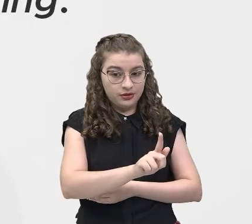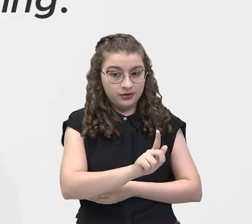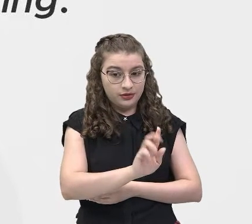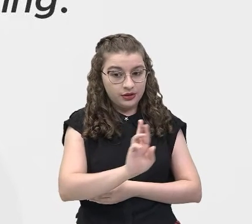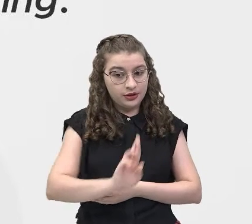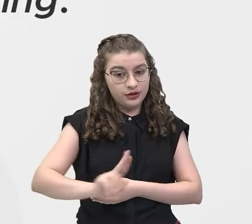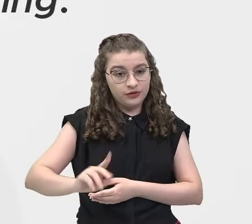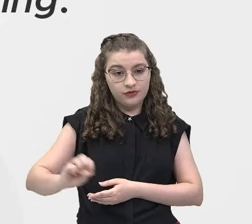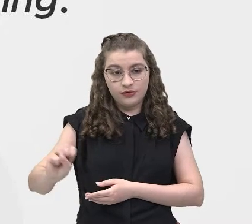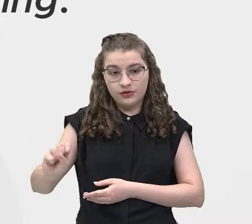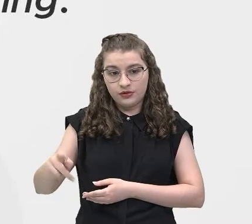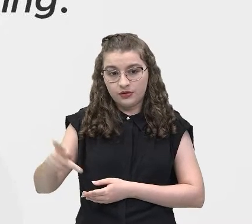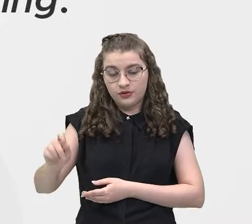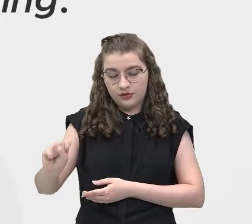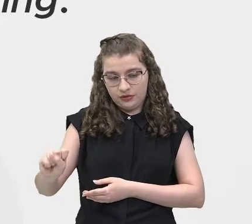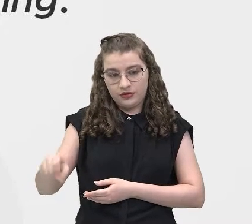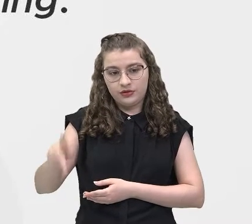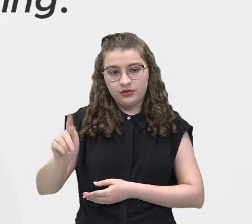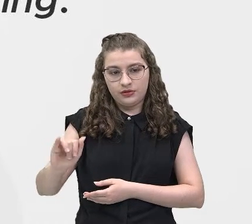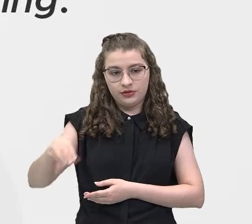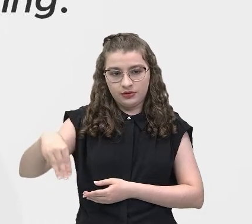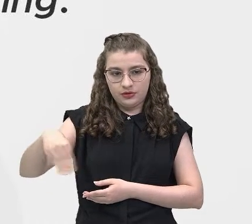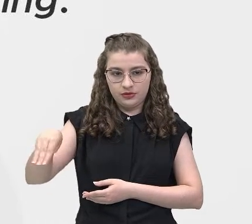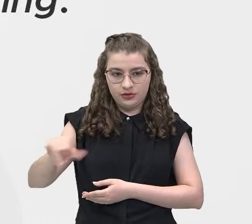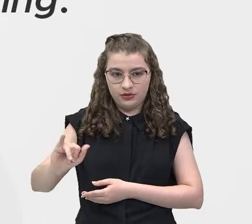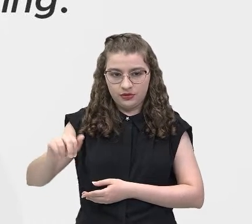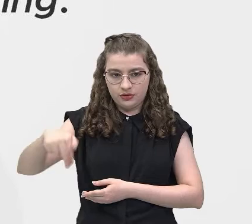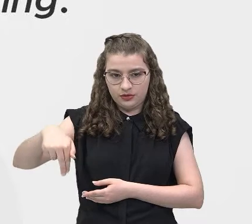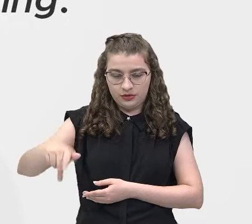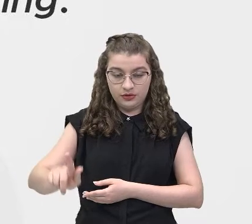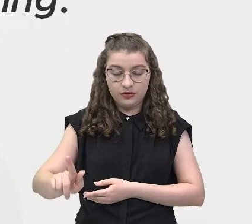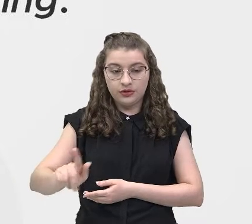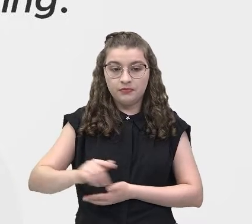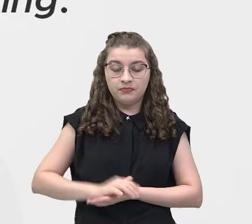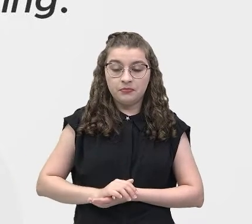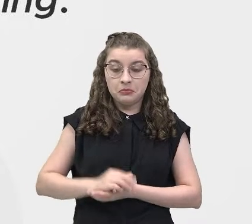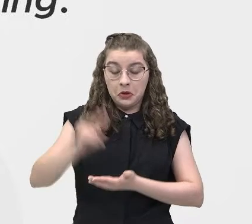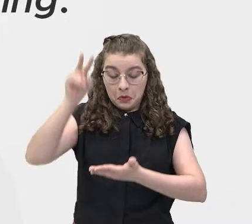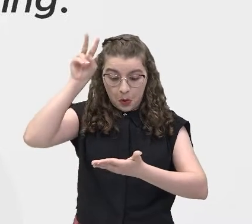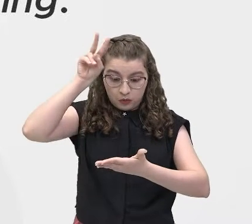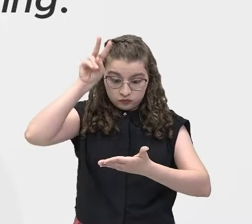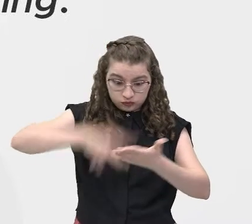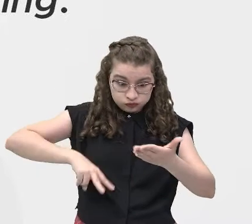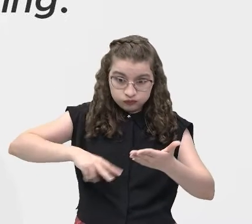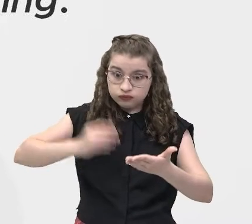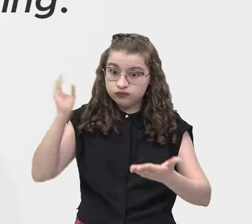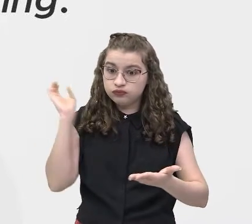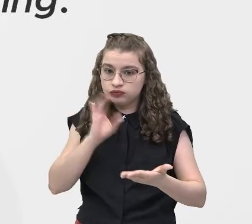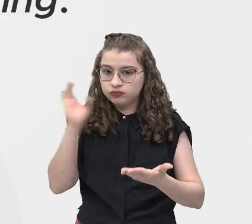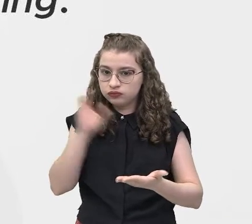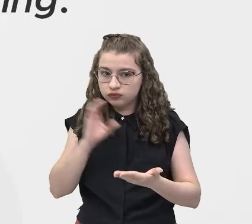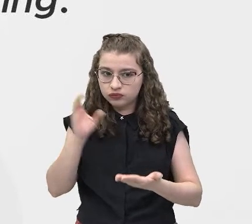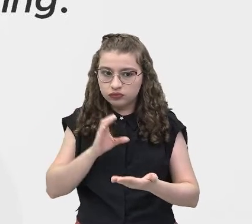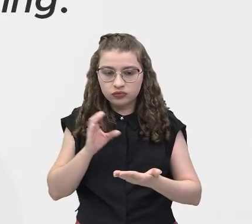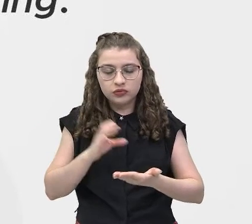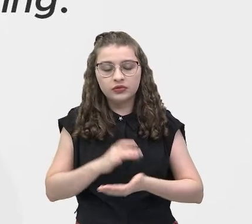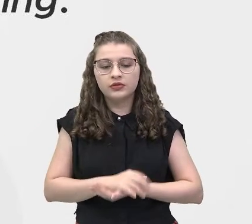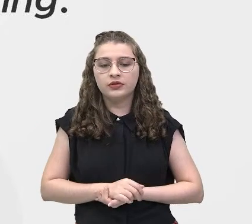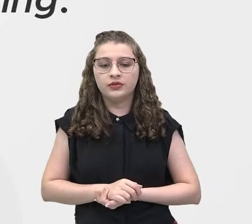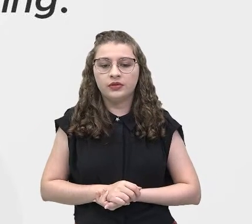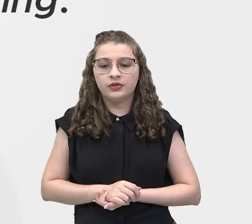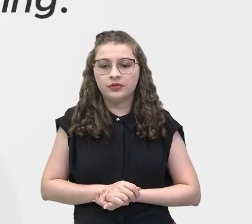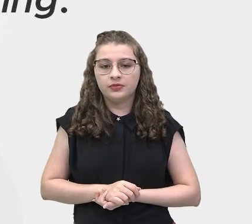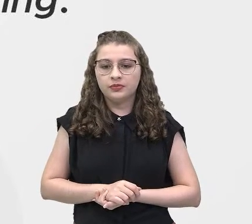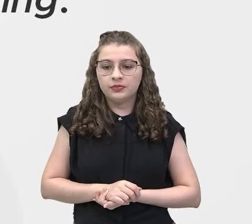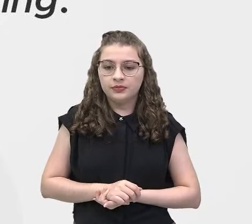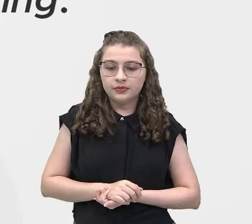a leitura 3 ou 4 vezes mais rápida que uma leitura normal. Então,